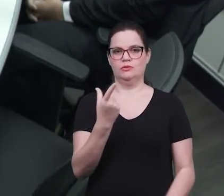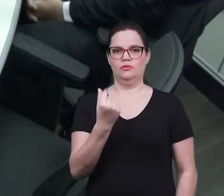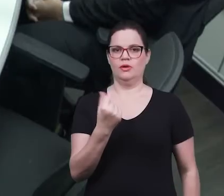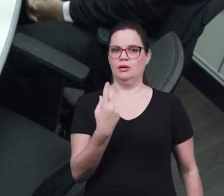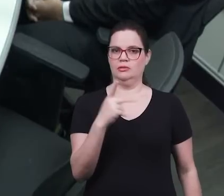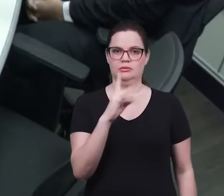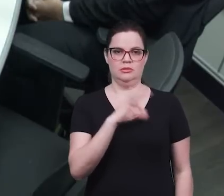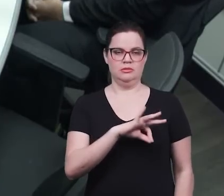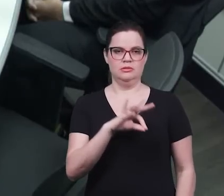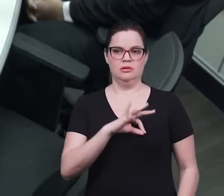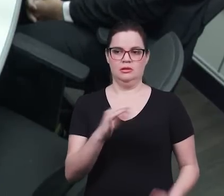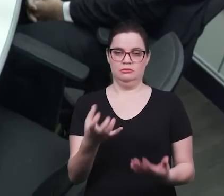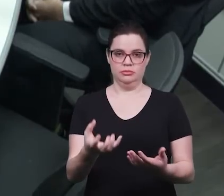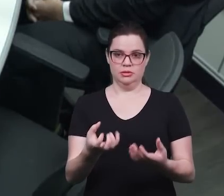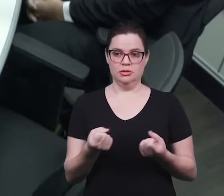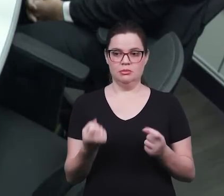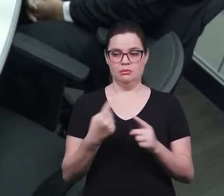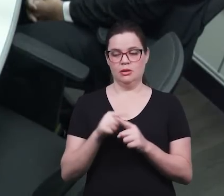em processo de